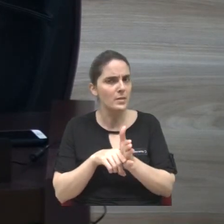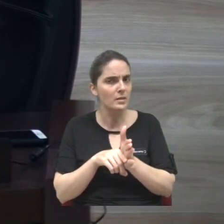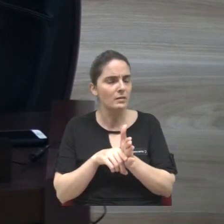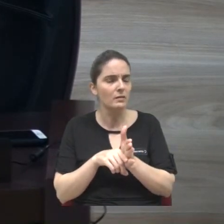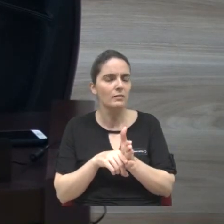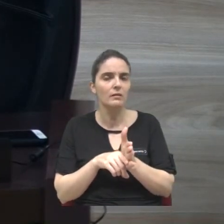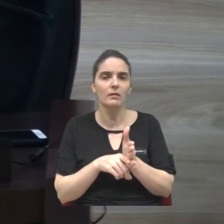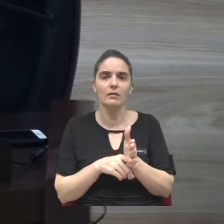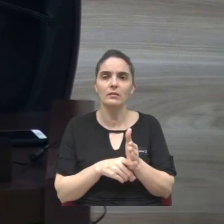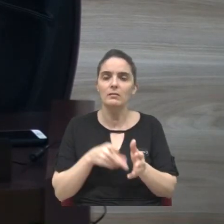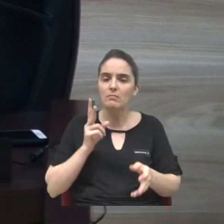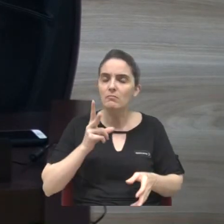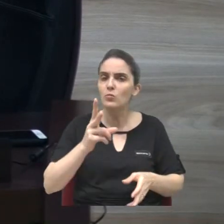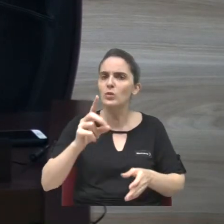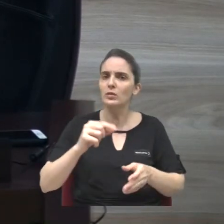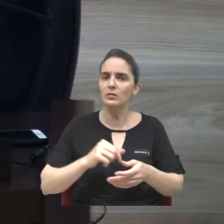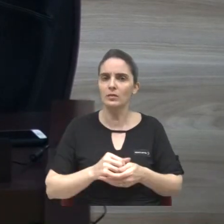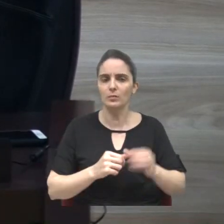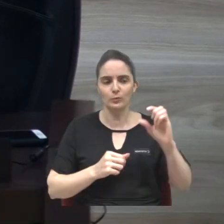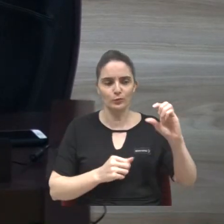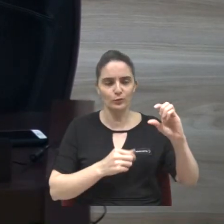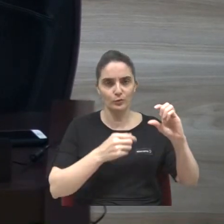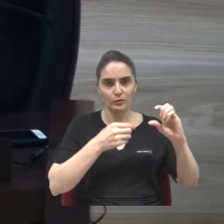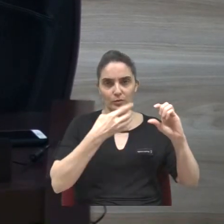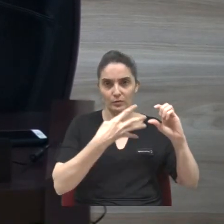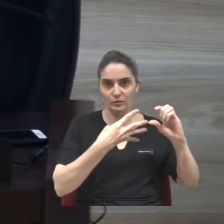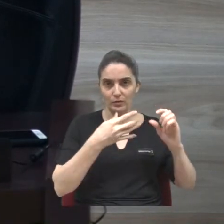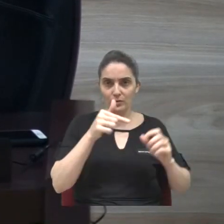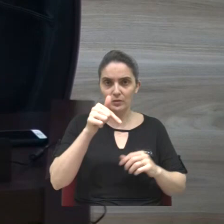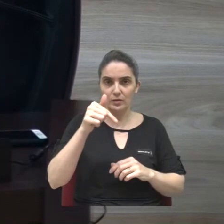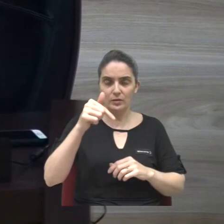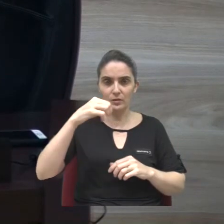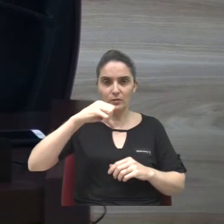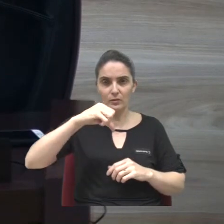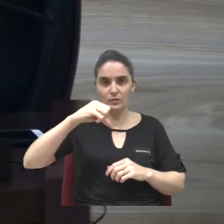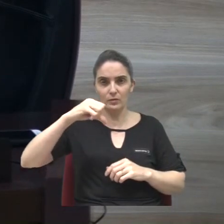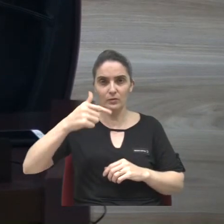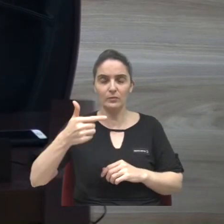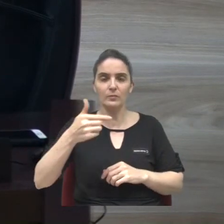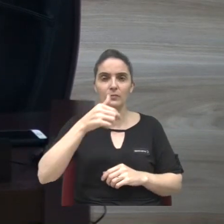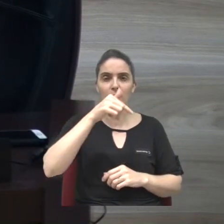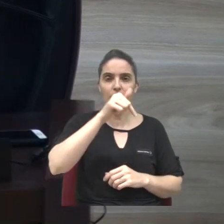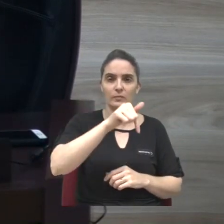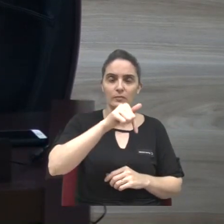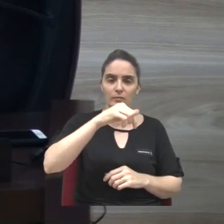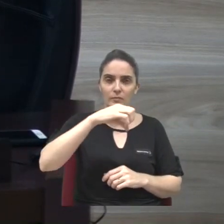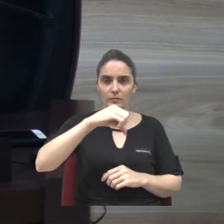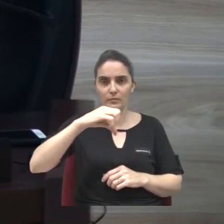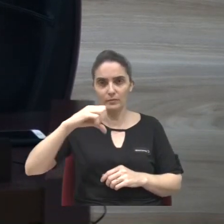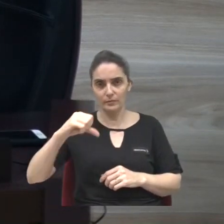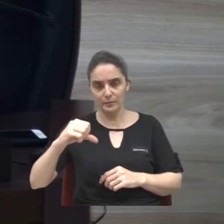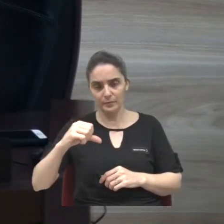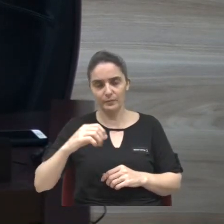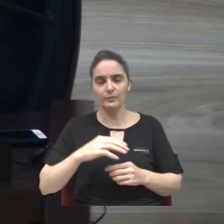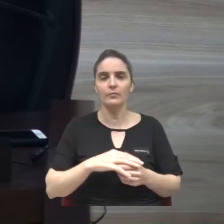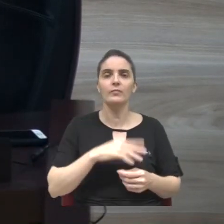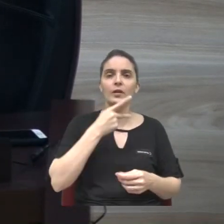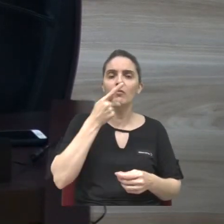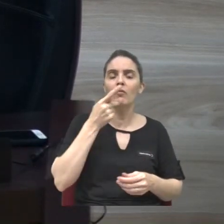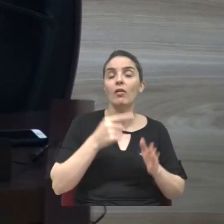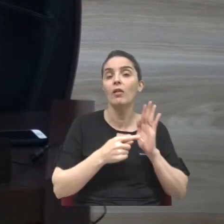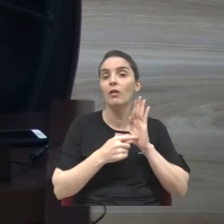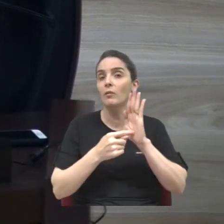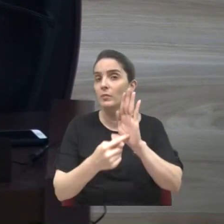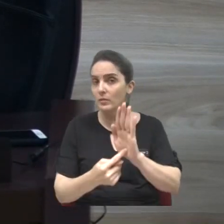autos, volume 4, folha 792, 799, volume 5, folha 801, 814, mostram que esses